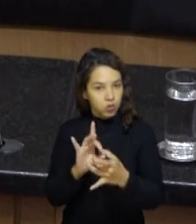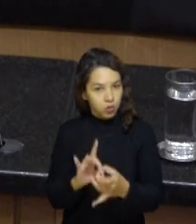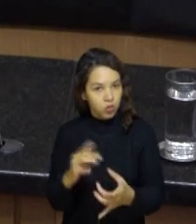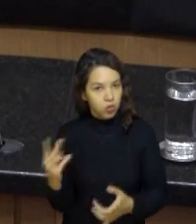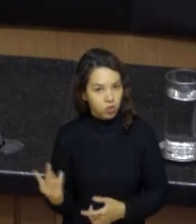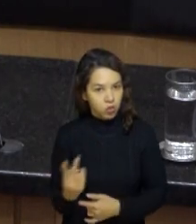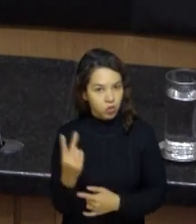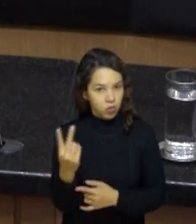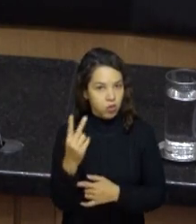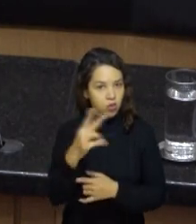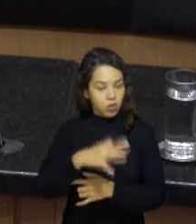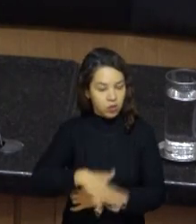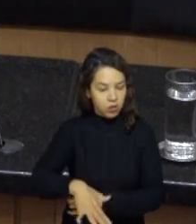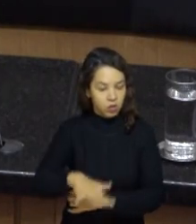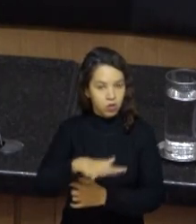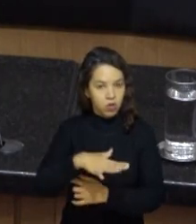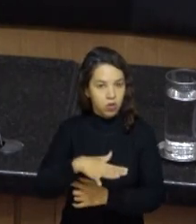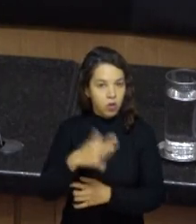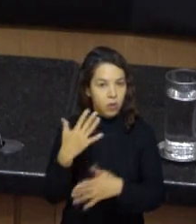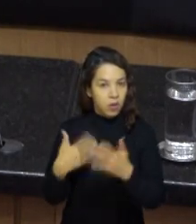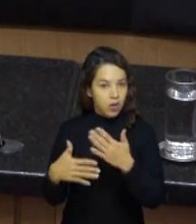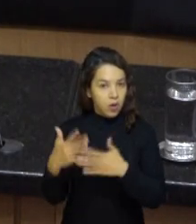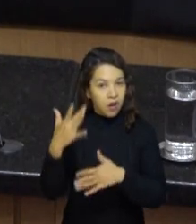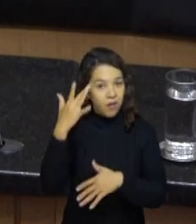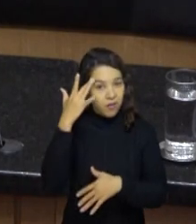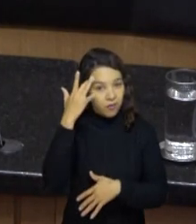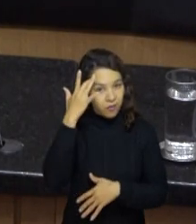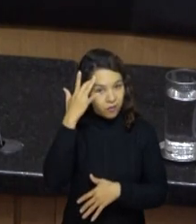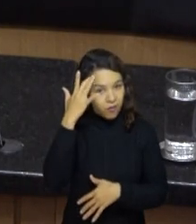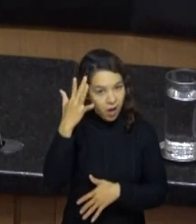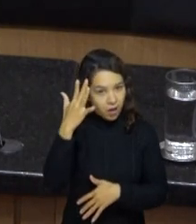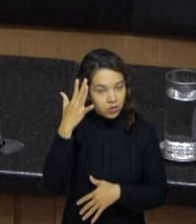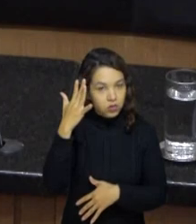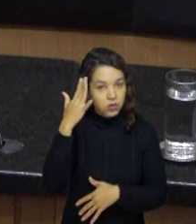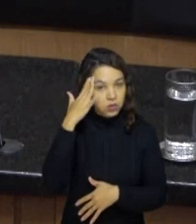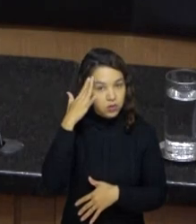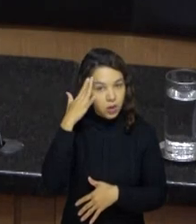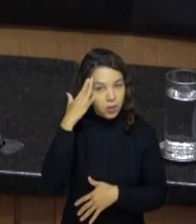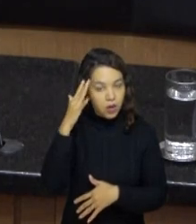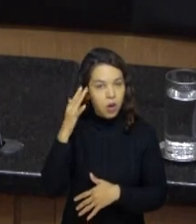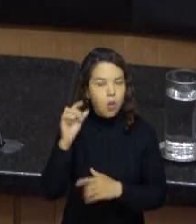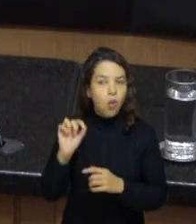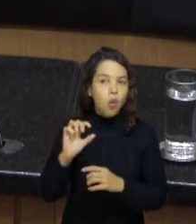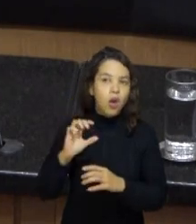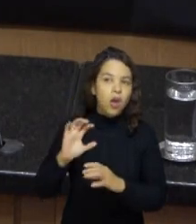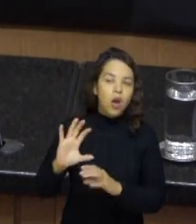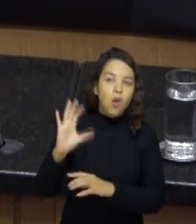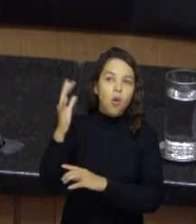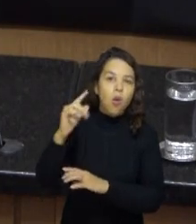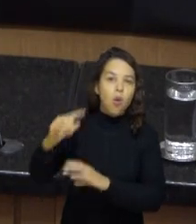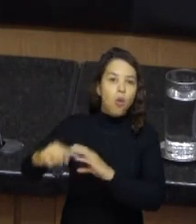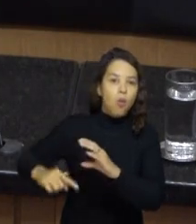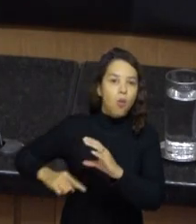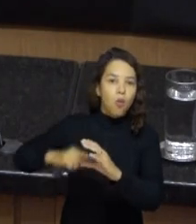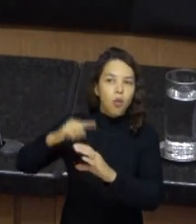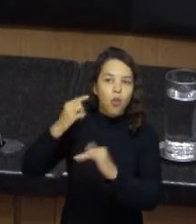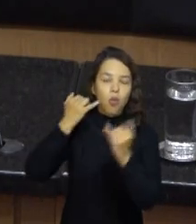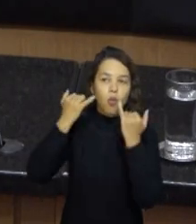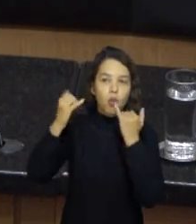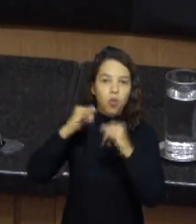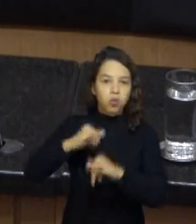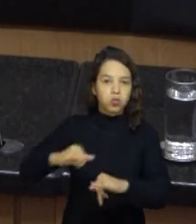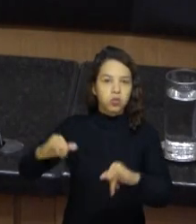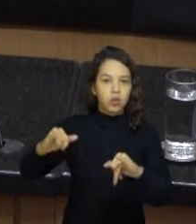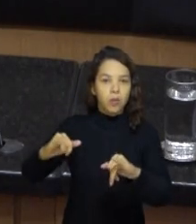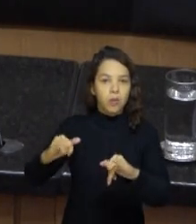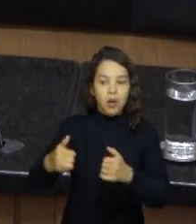locais. Houve um período em que era muito fácil saber o que acontecia no mundo como um todo, mas muito difícil de saber o que acontecia